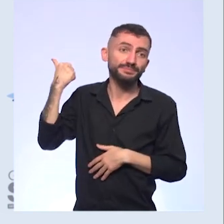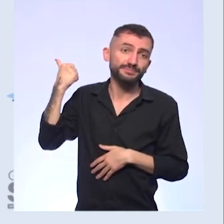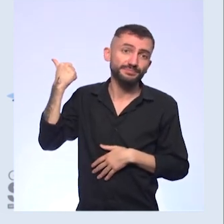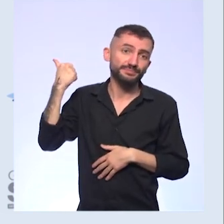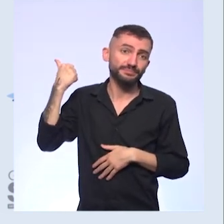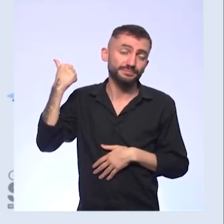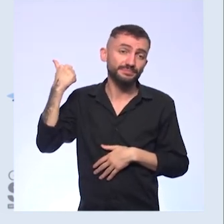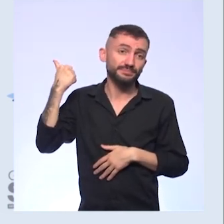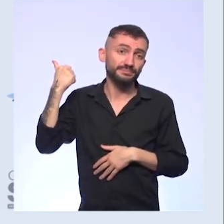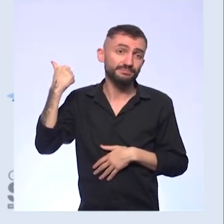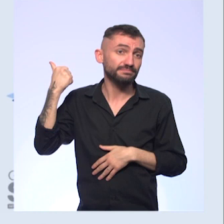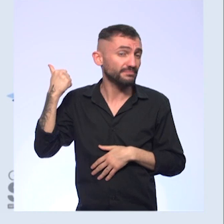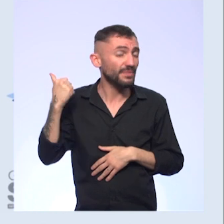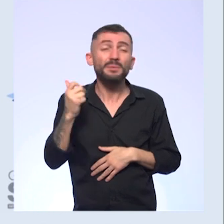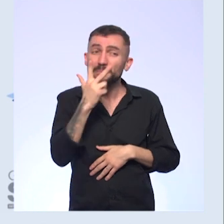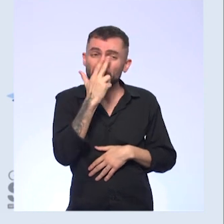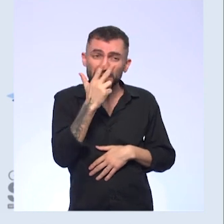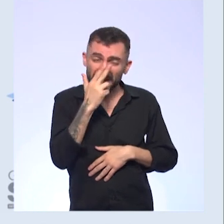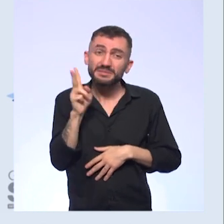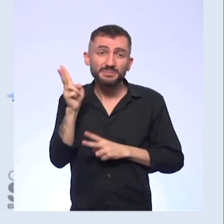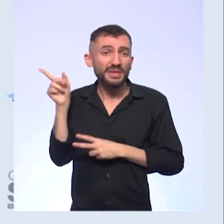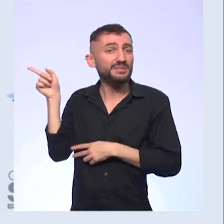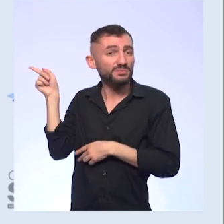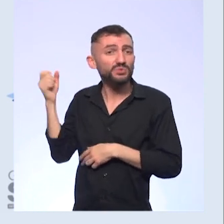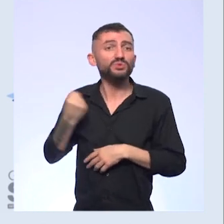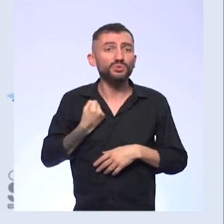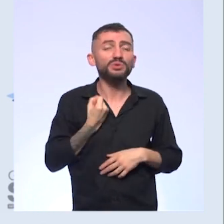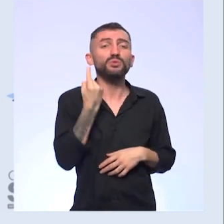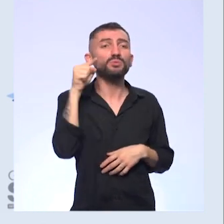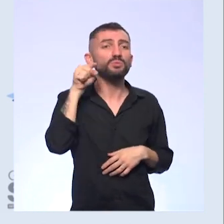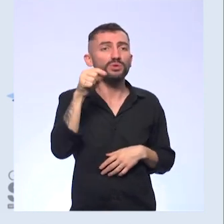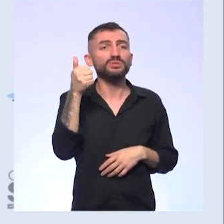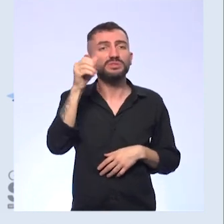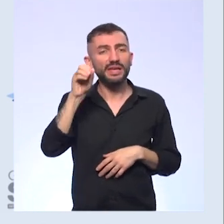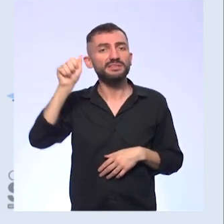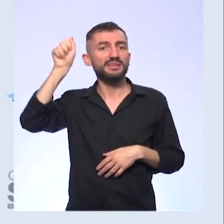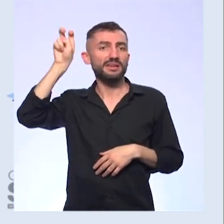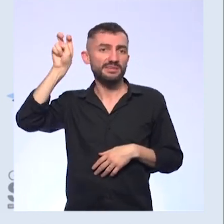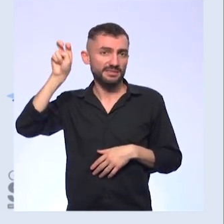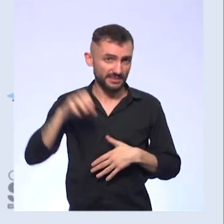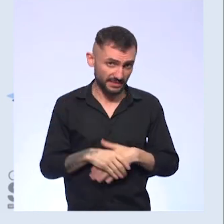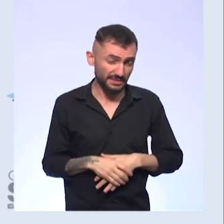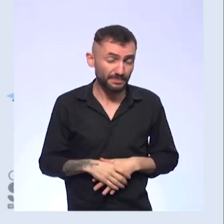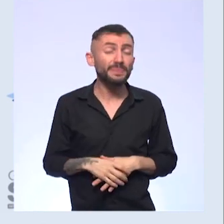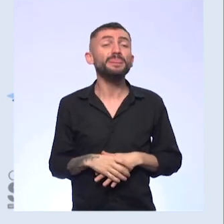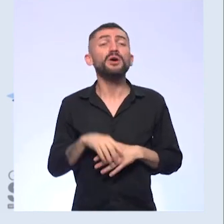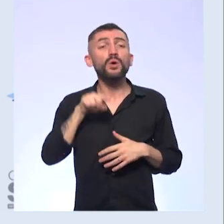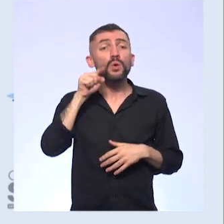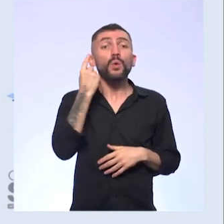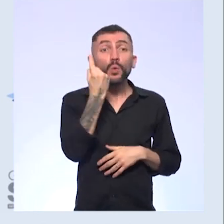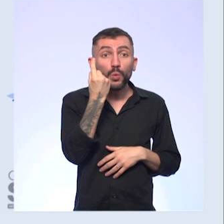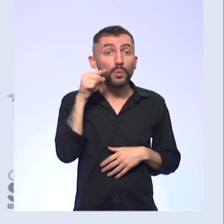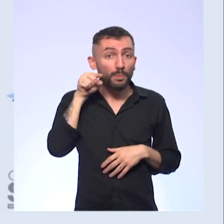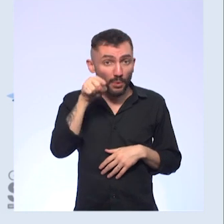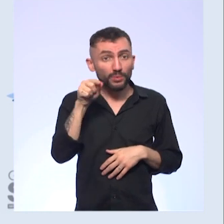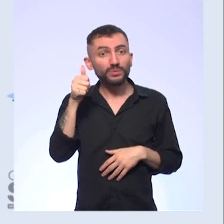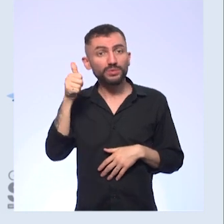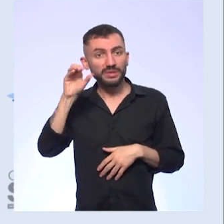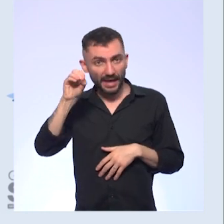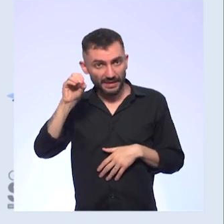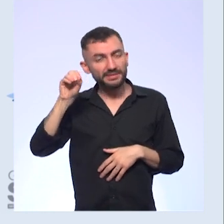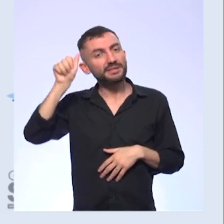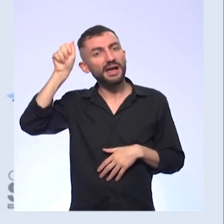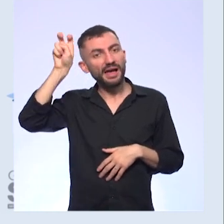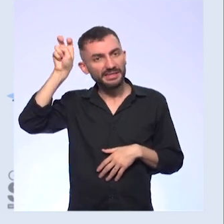praticamente vai ter aqui no meio com certeza vai ter aqui no meio o número uma vez 10 a 15 eu sei que um vezes 10 a 15 aqui